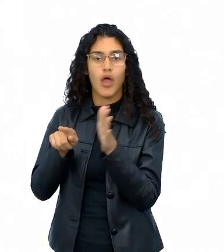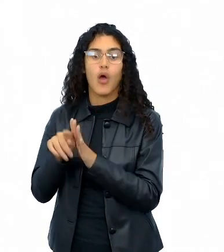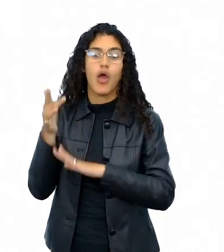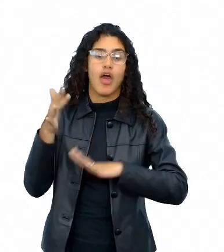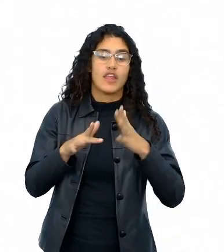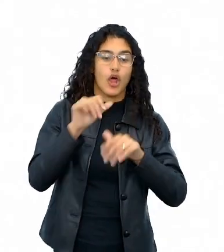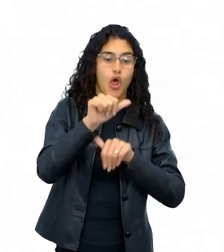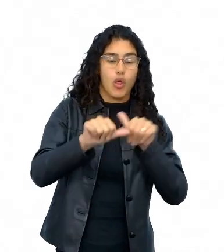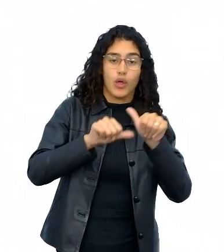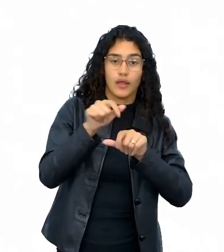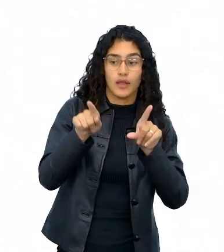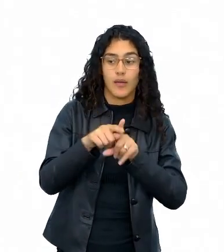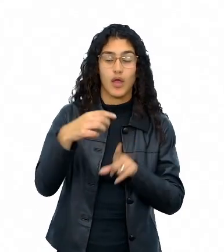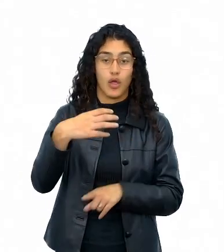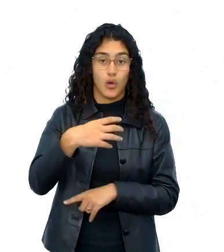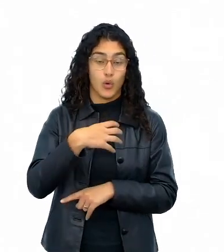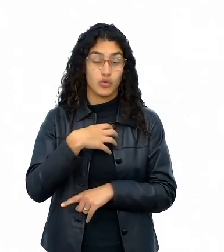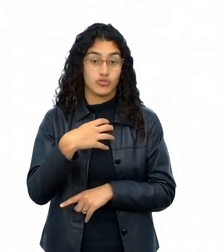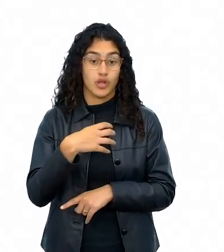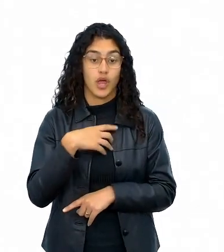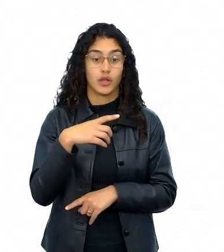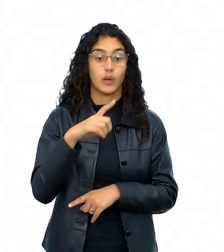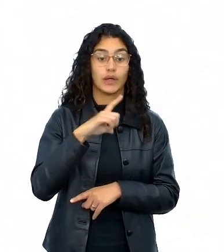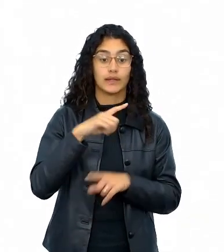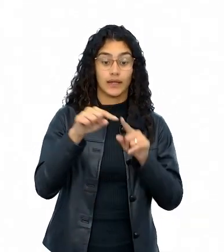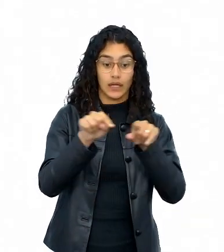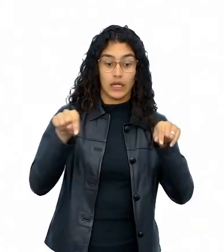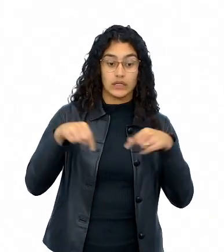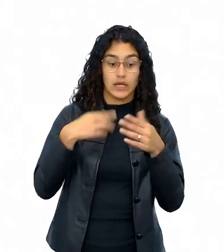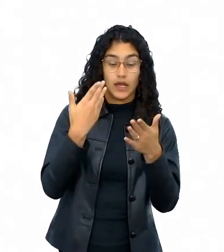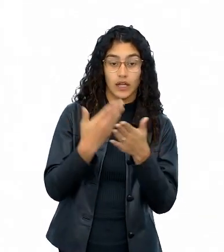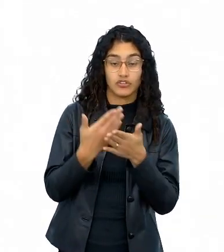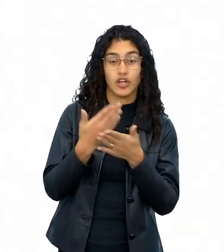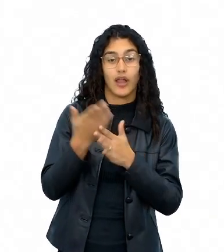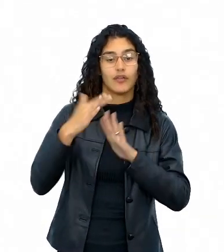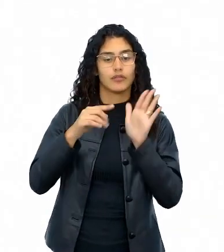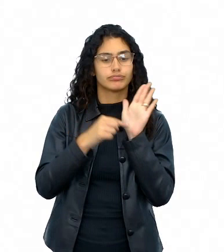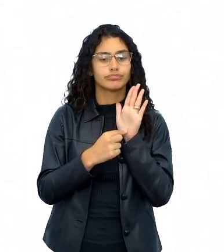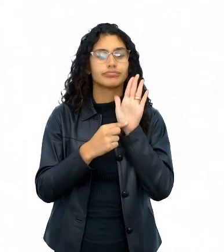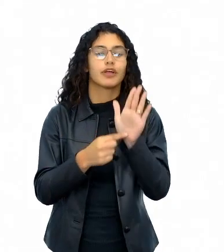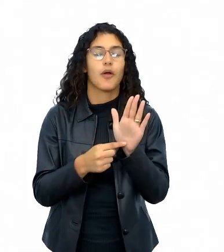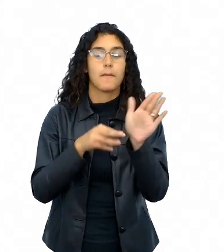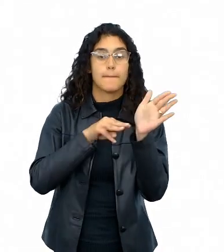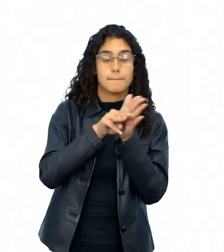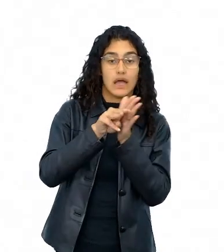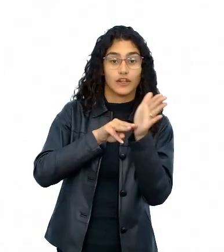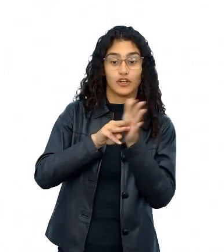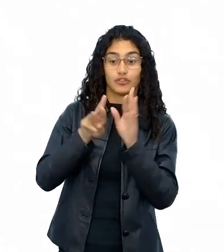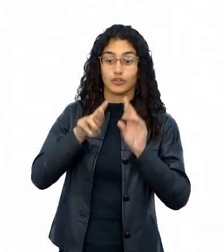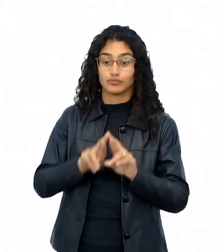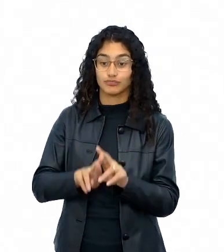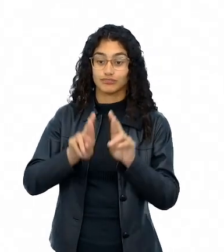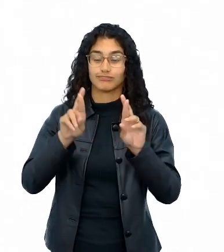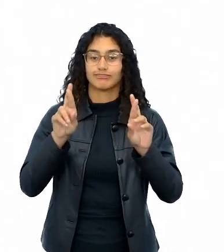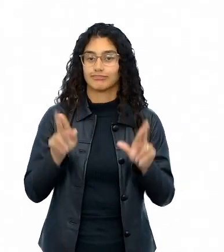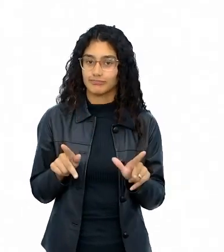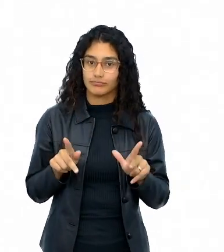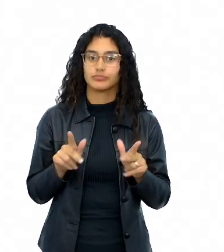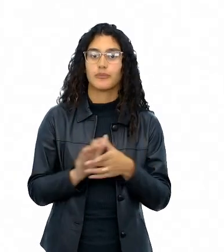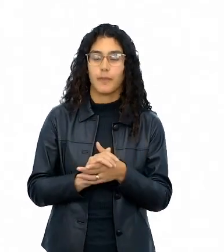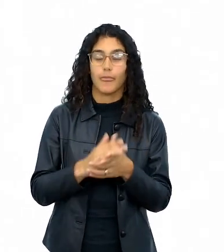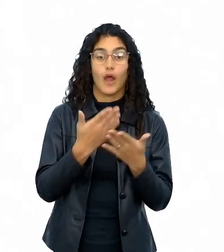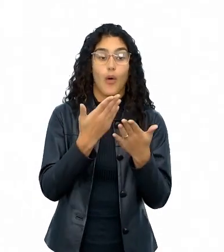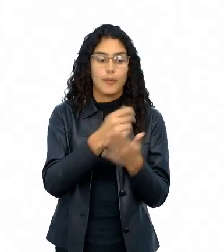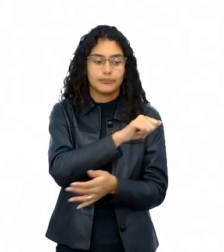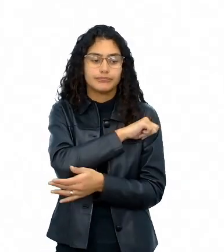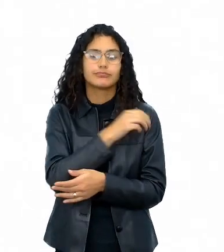vezes mudando o formato ali da sala de aula, às vezes oferecendo uma metodologia diferente, os